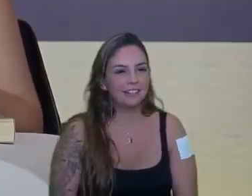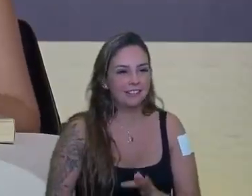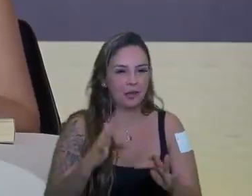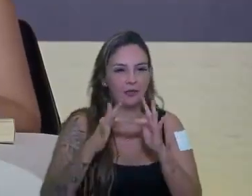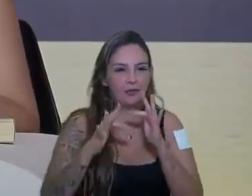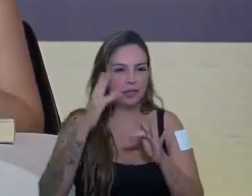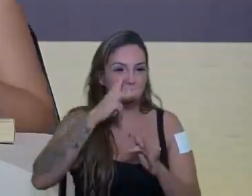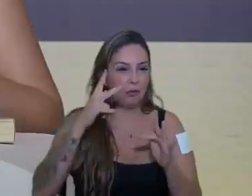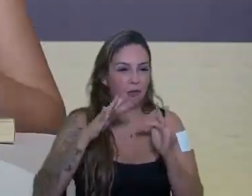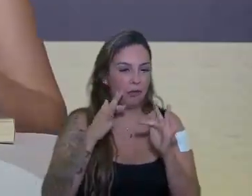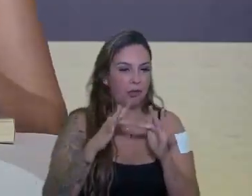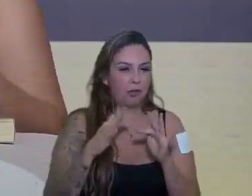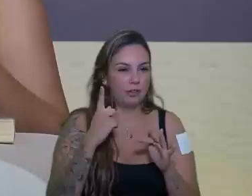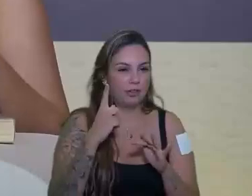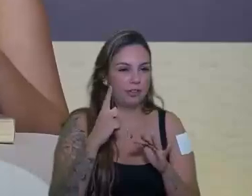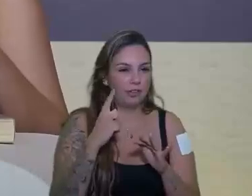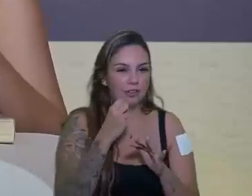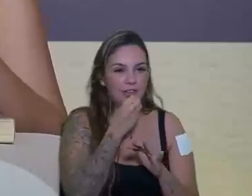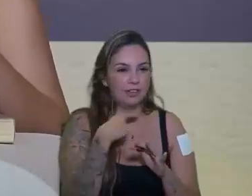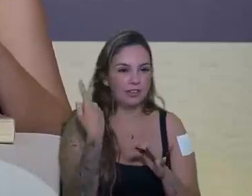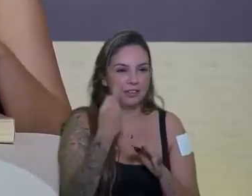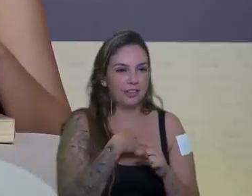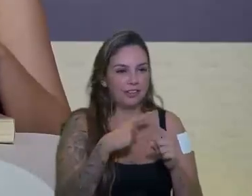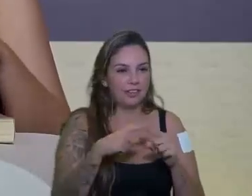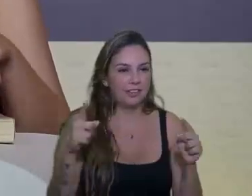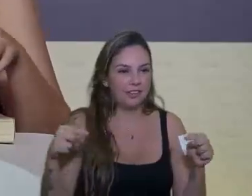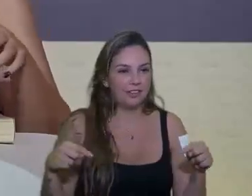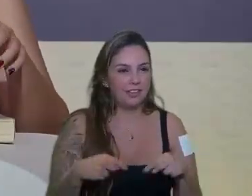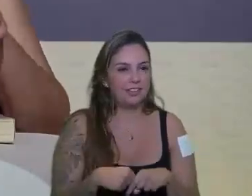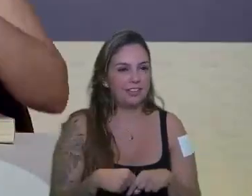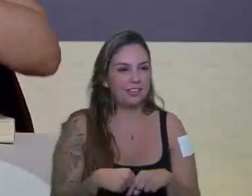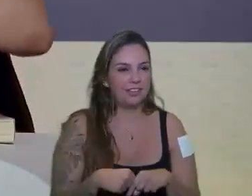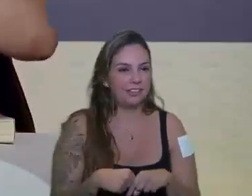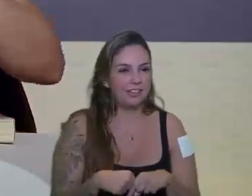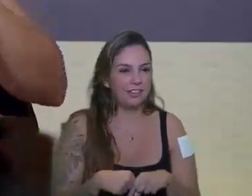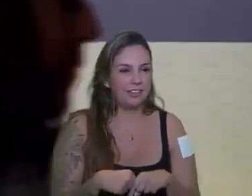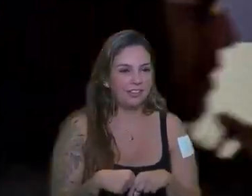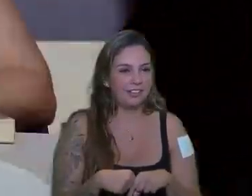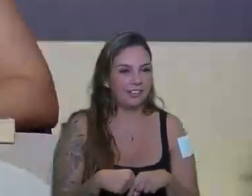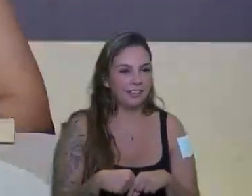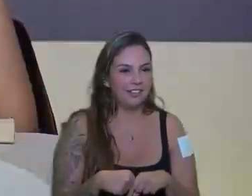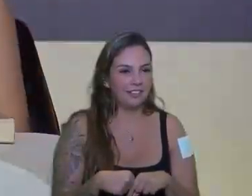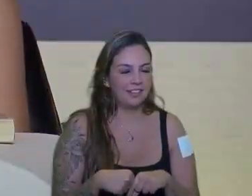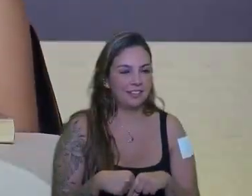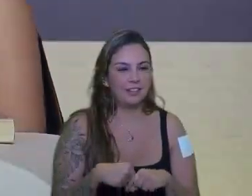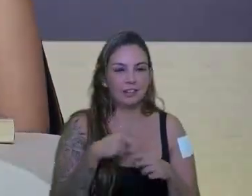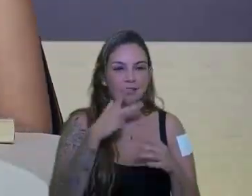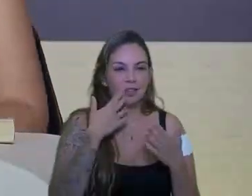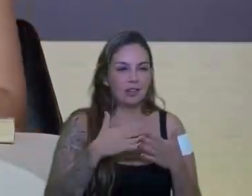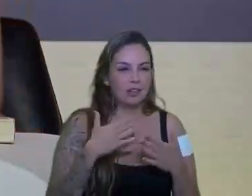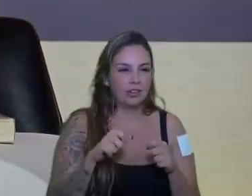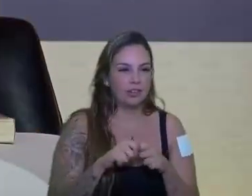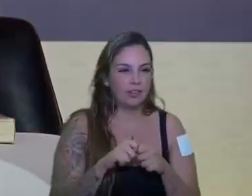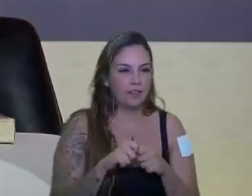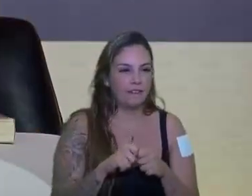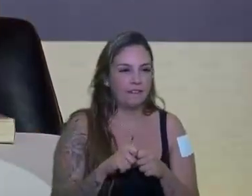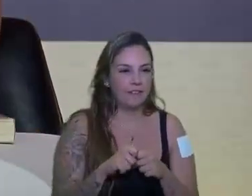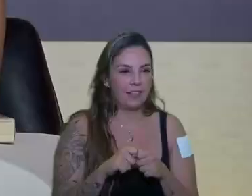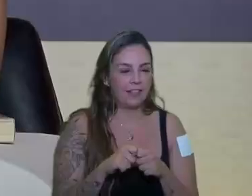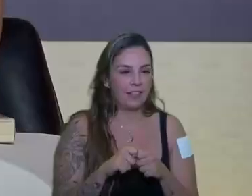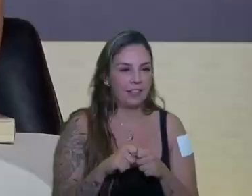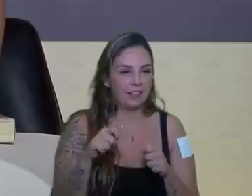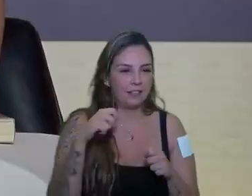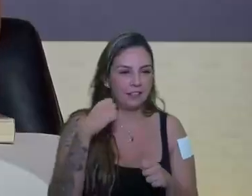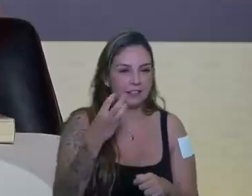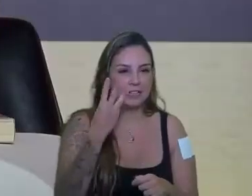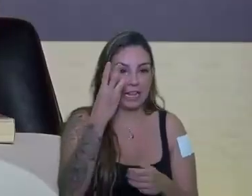física fez uma bondade com a gente. A sala inteira se ferrou astronomicamente na prova dele. Ele fez o seguinte, ele falou, gente, olha,